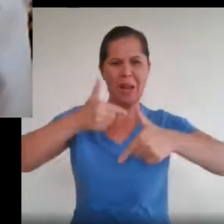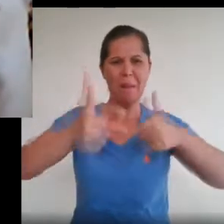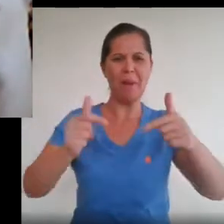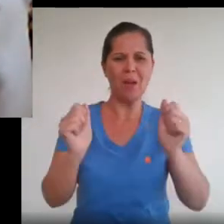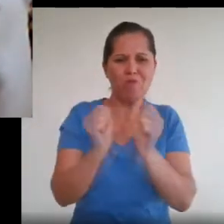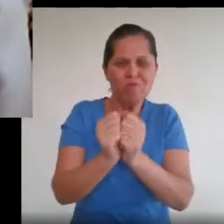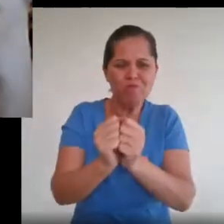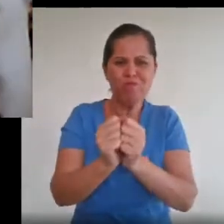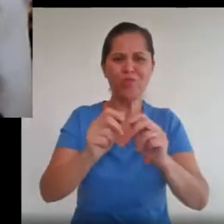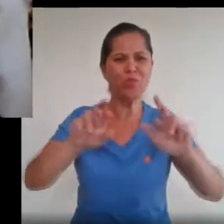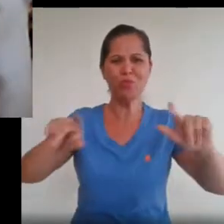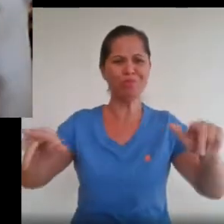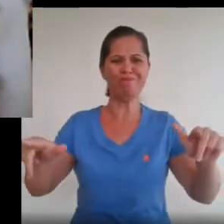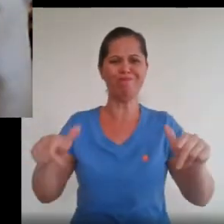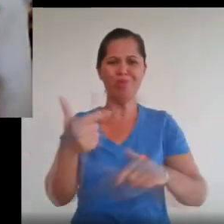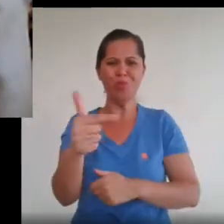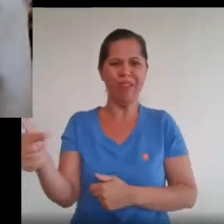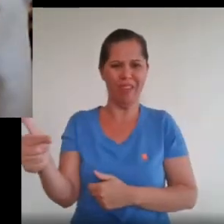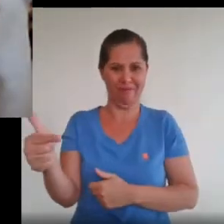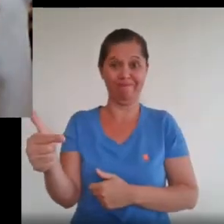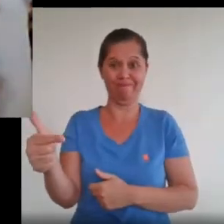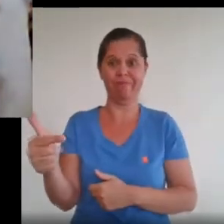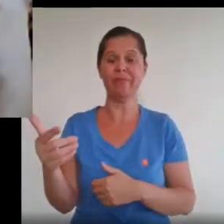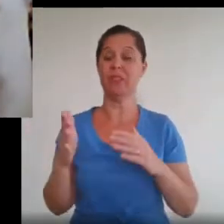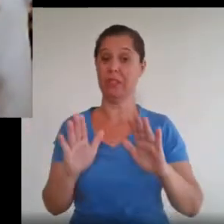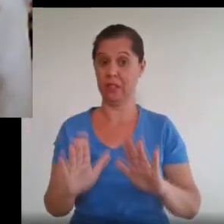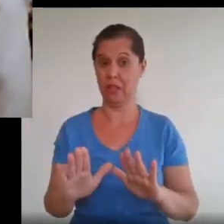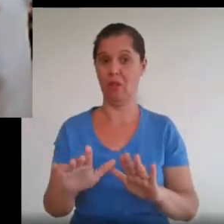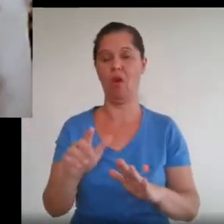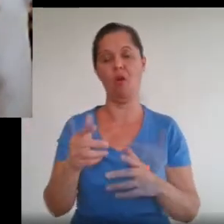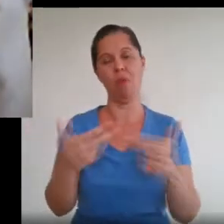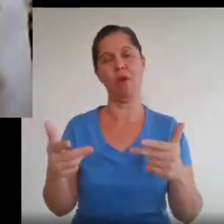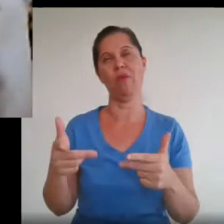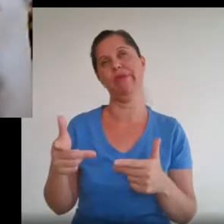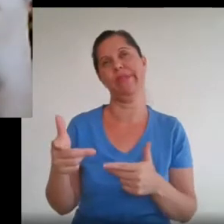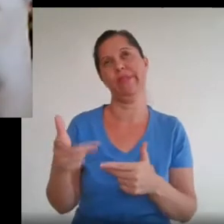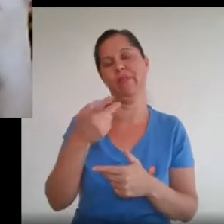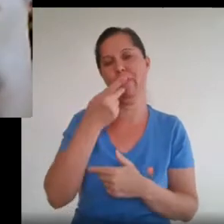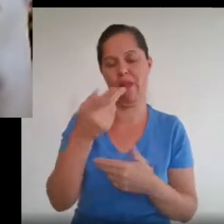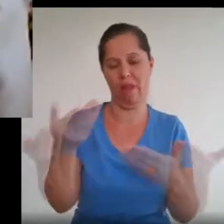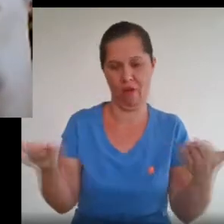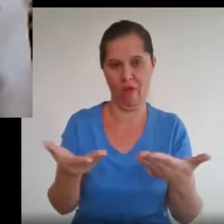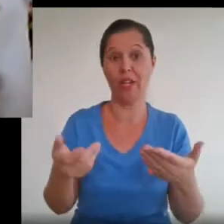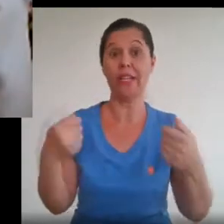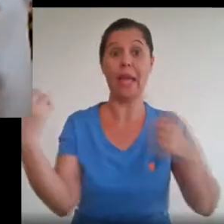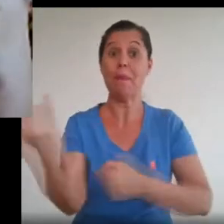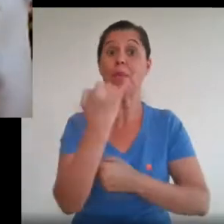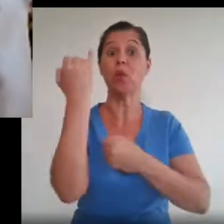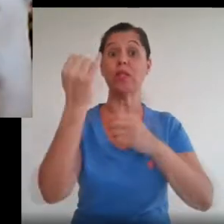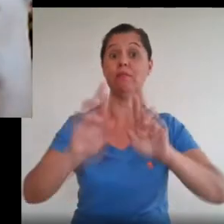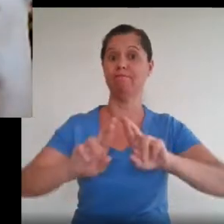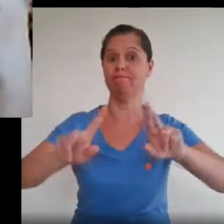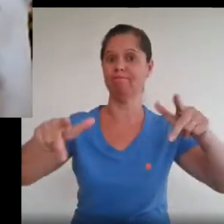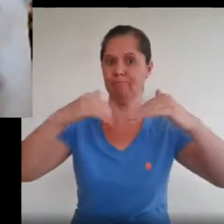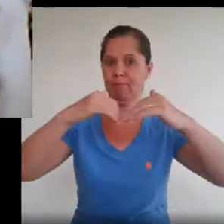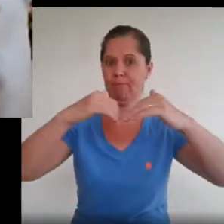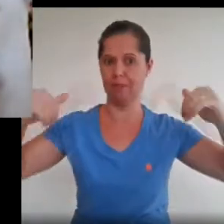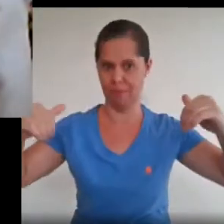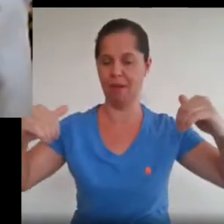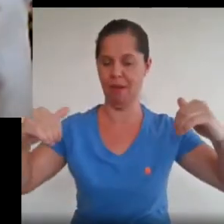aí eu vou começar também a falar uma coisinha que eu acho muito interessante diferenciar. Quando eu